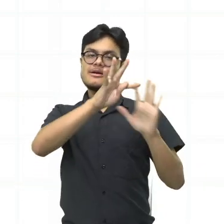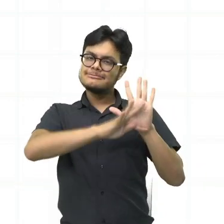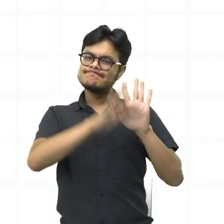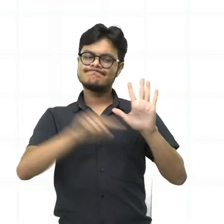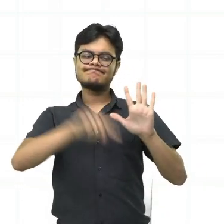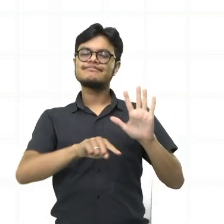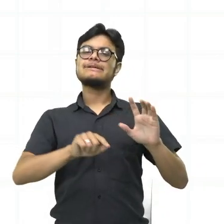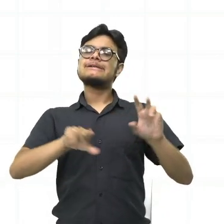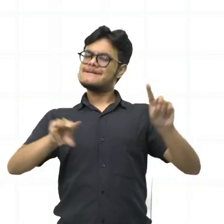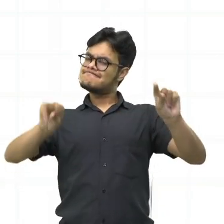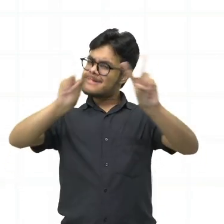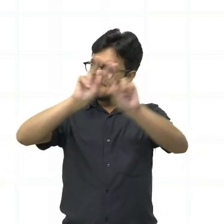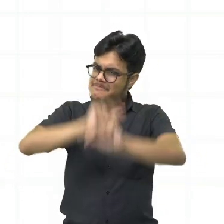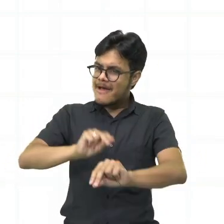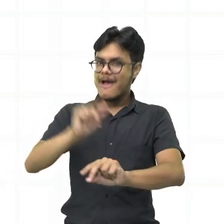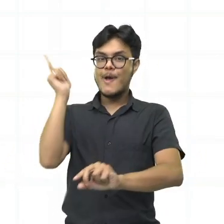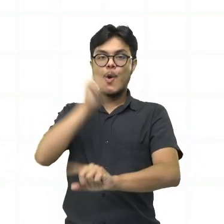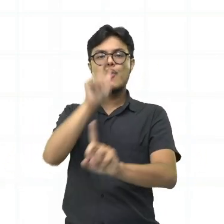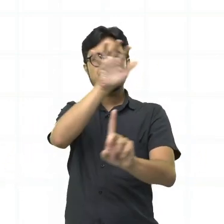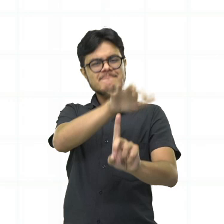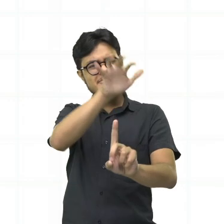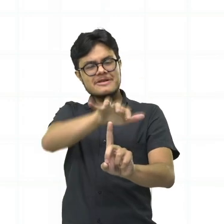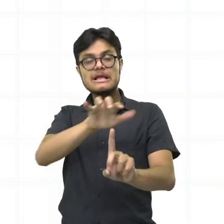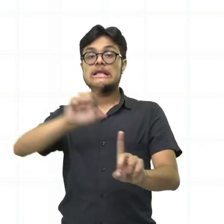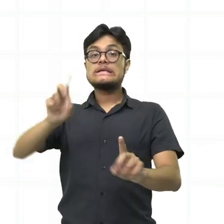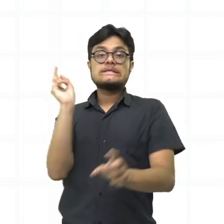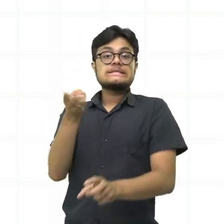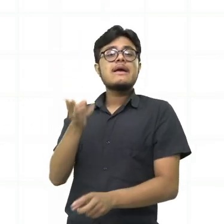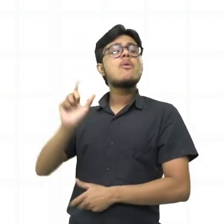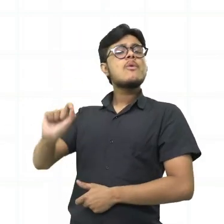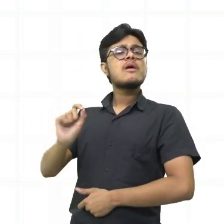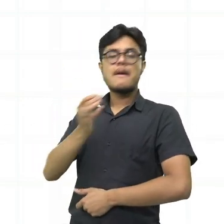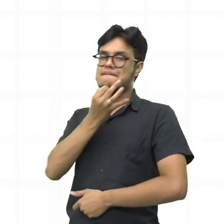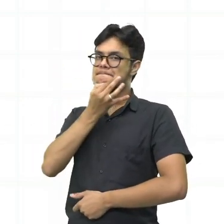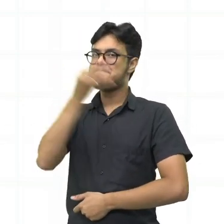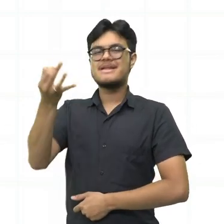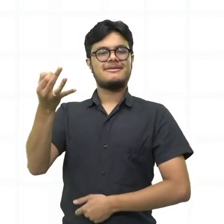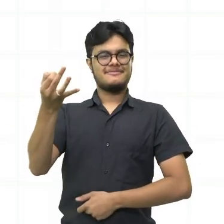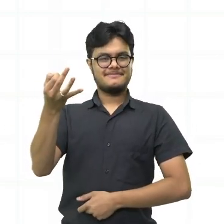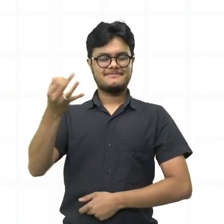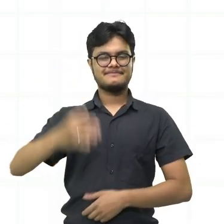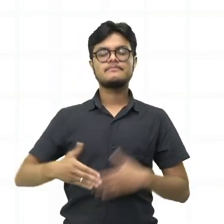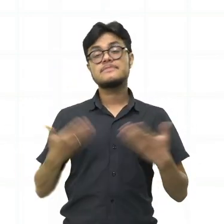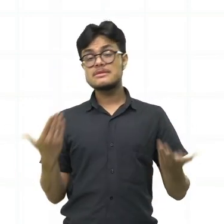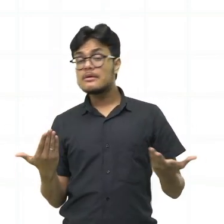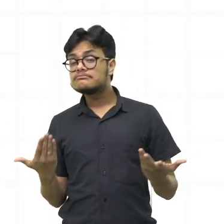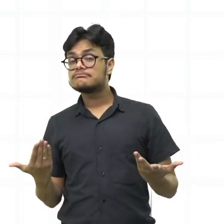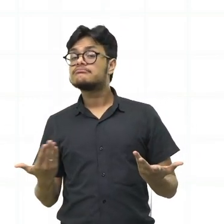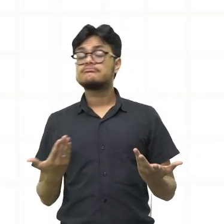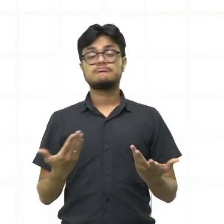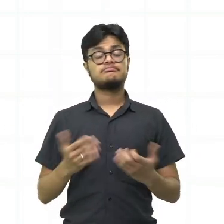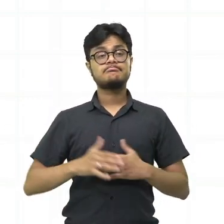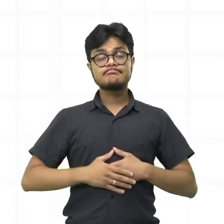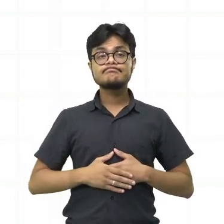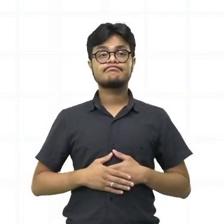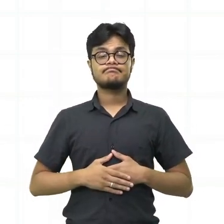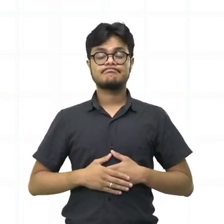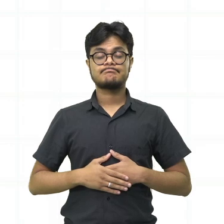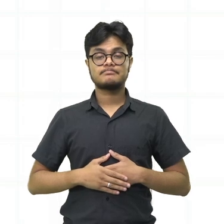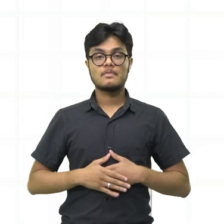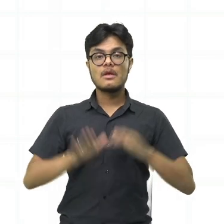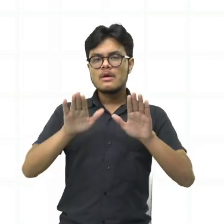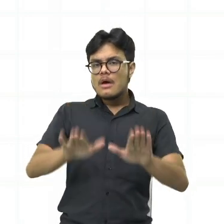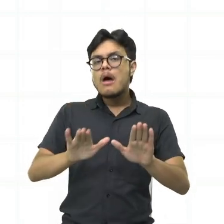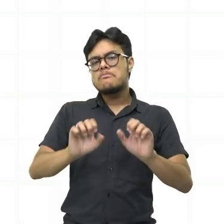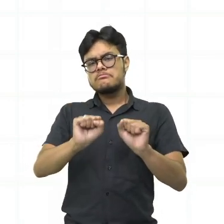esse meu eleitor por meio de um ponto de vista, né? E aí esse ponto de vista vai estar ligado, né, à